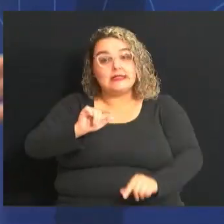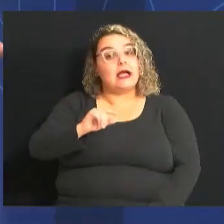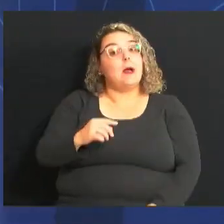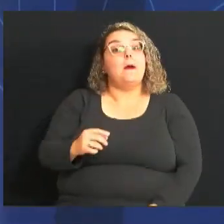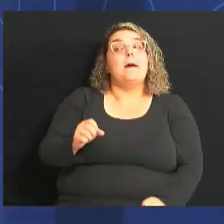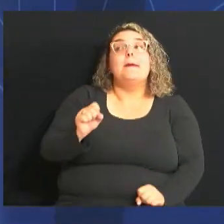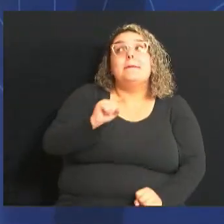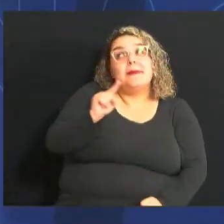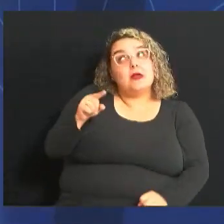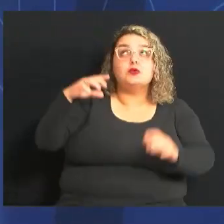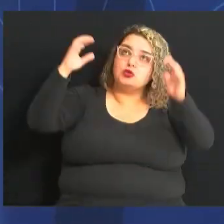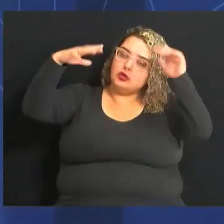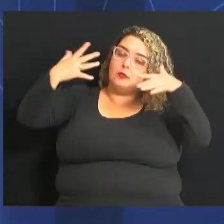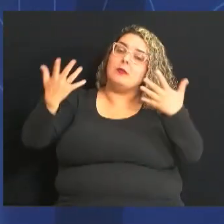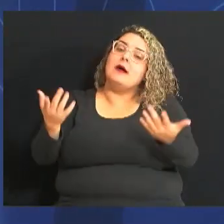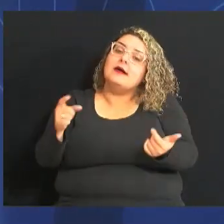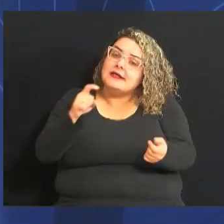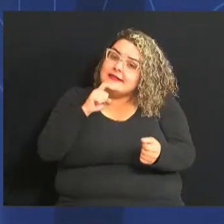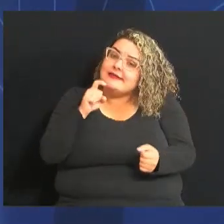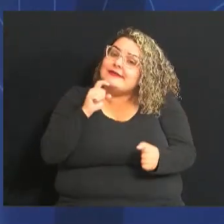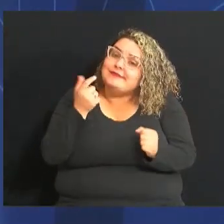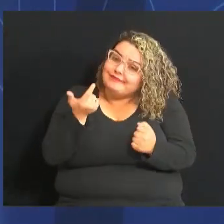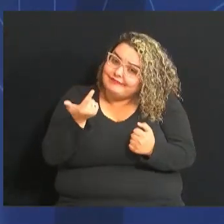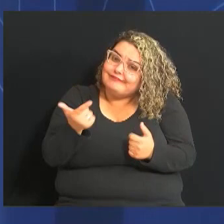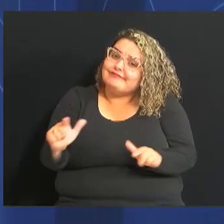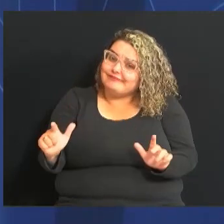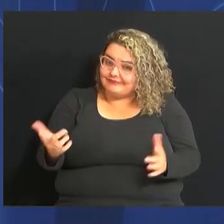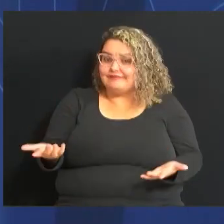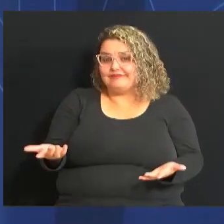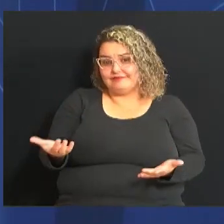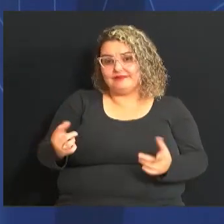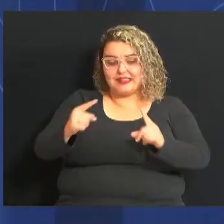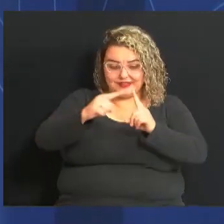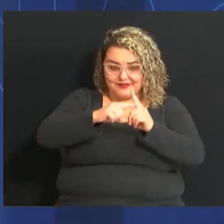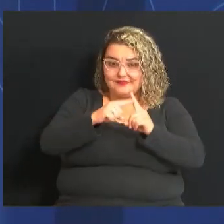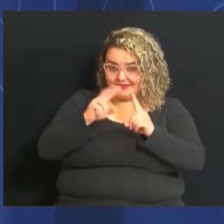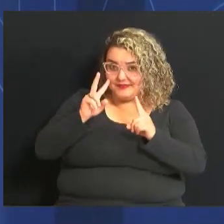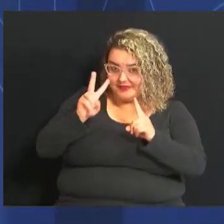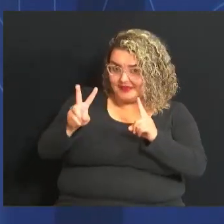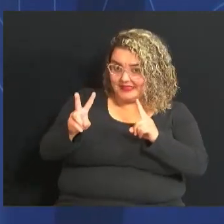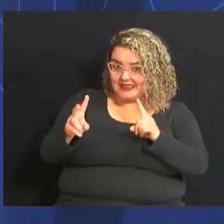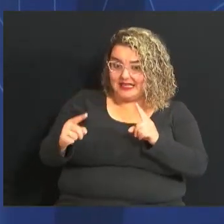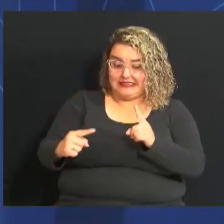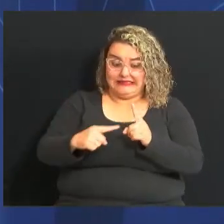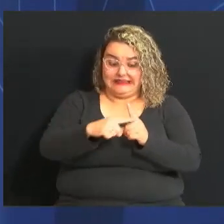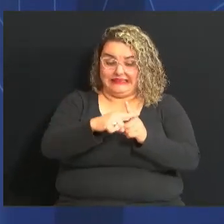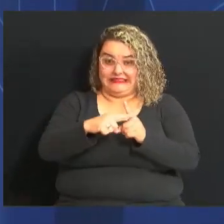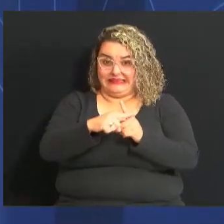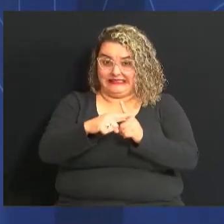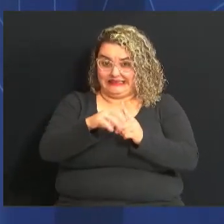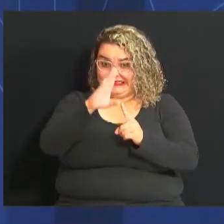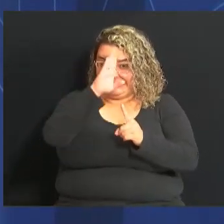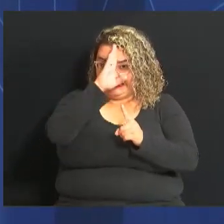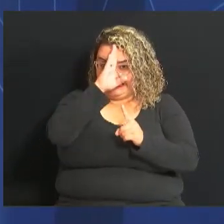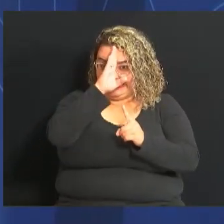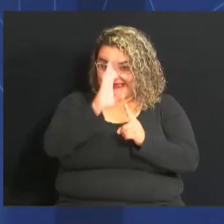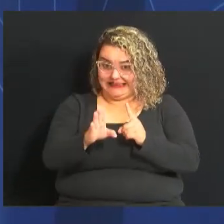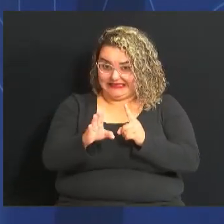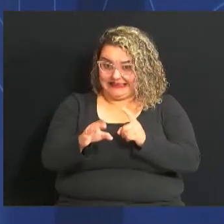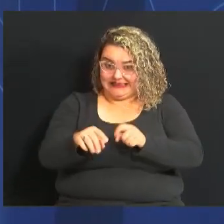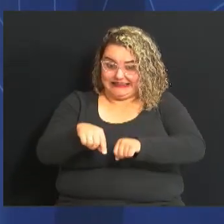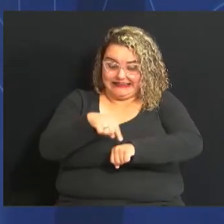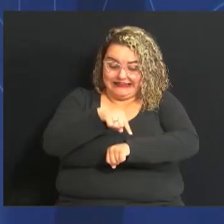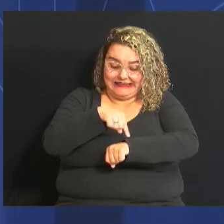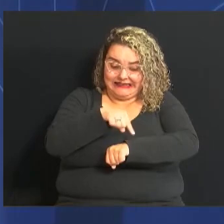chover. Mas o frio ele continua, viu? Então vamos às temperaturas, porque a mínima, principalmente nas primeiras horas do